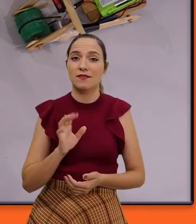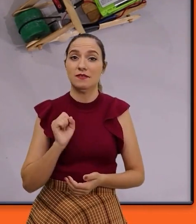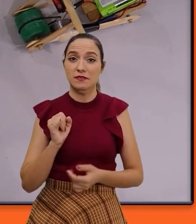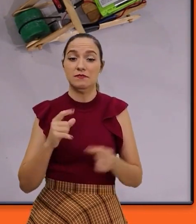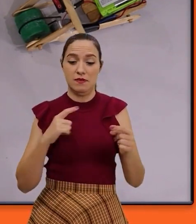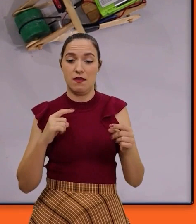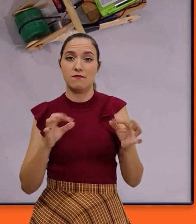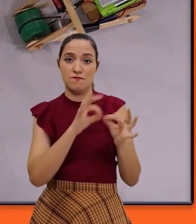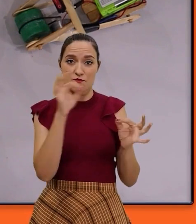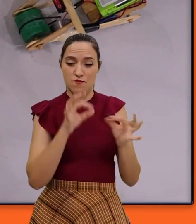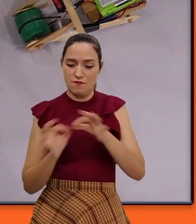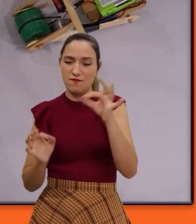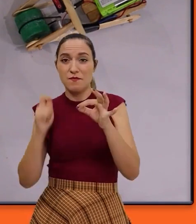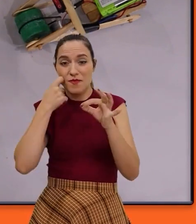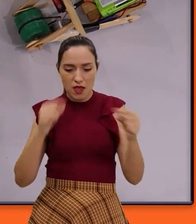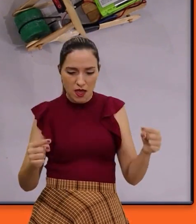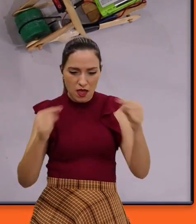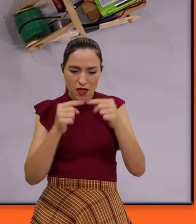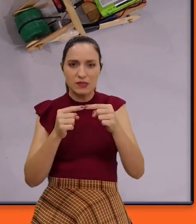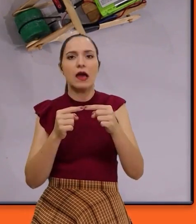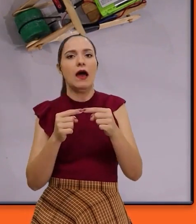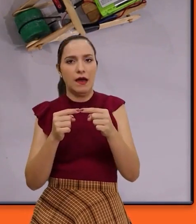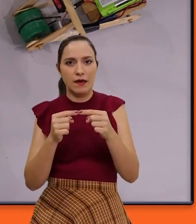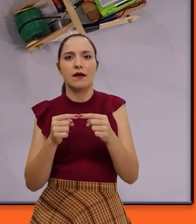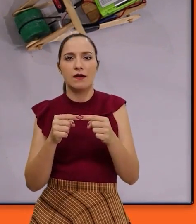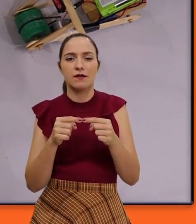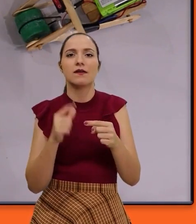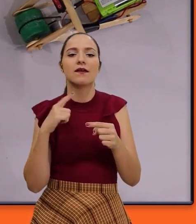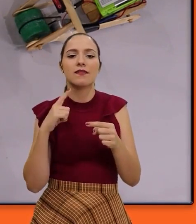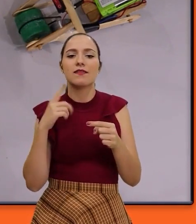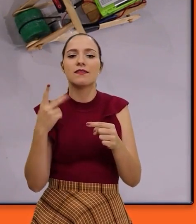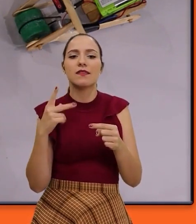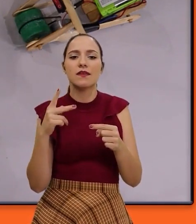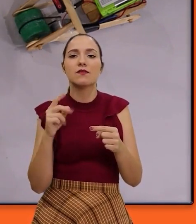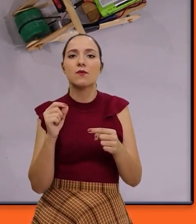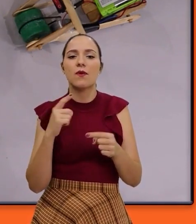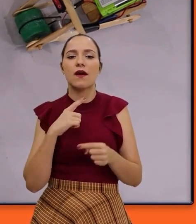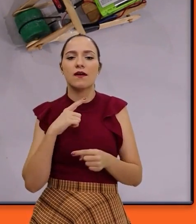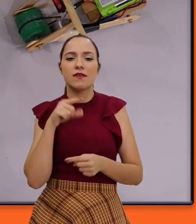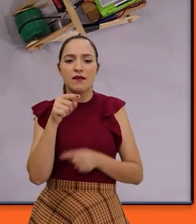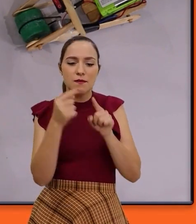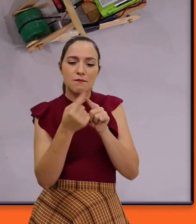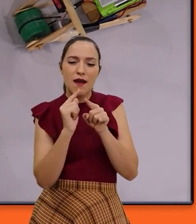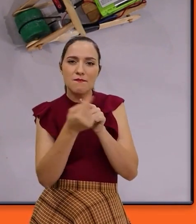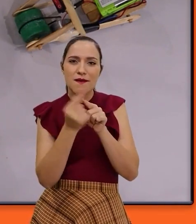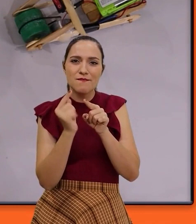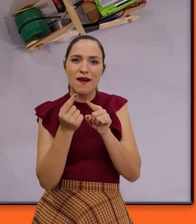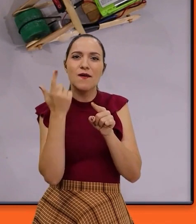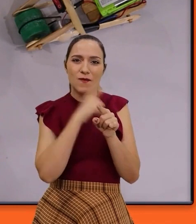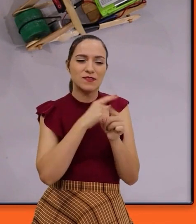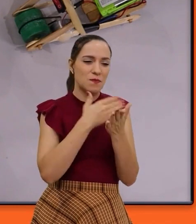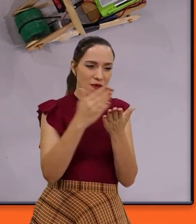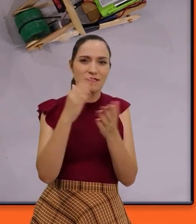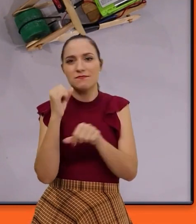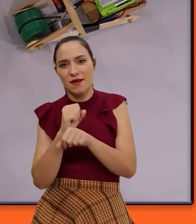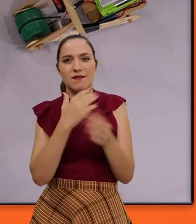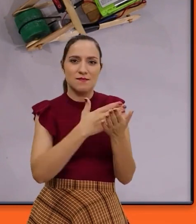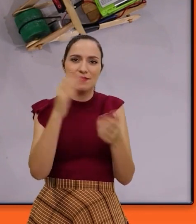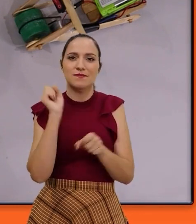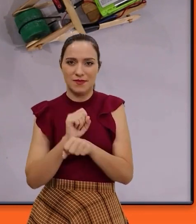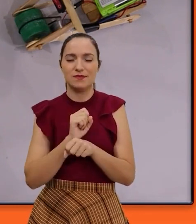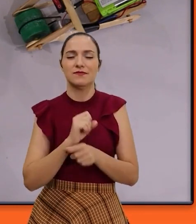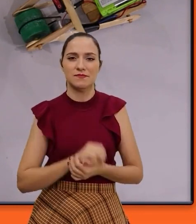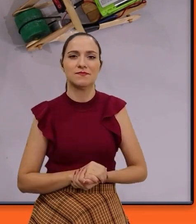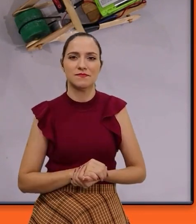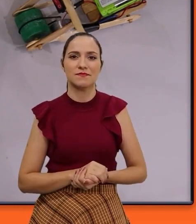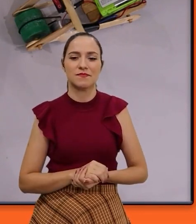ligo aqui no interruptor, eu tenho que ver que o botão liga e desliga tem uma chave para um lado liga e para o outro desliga,